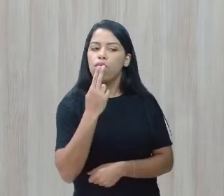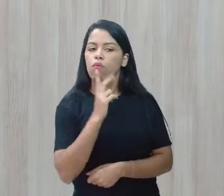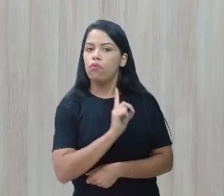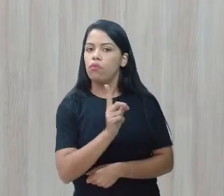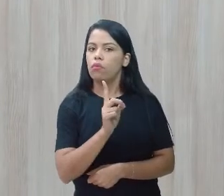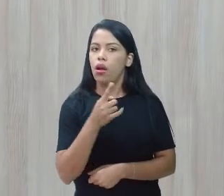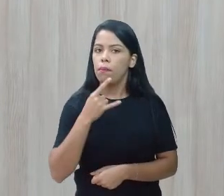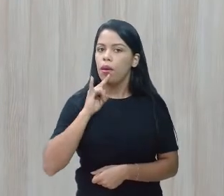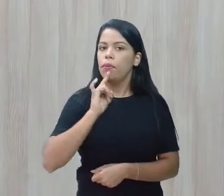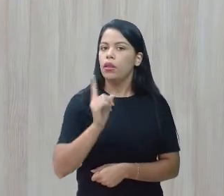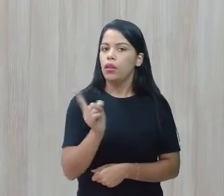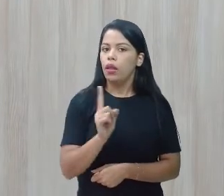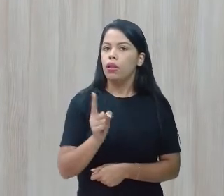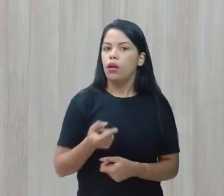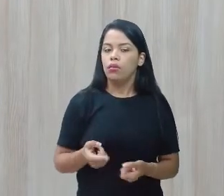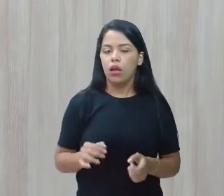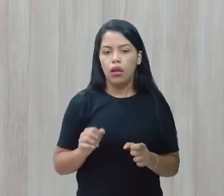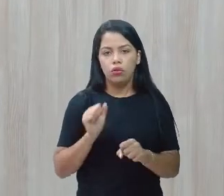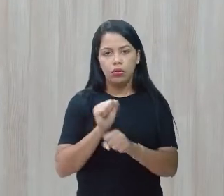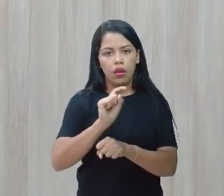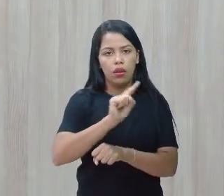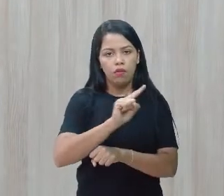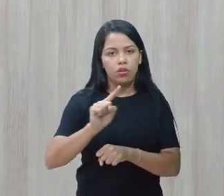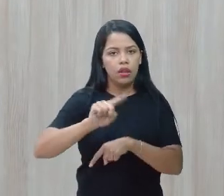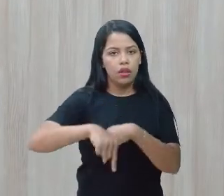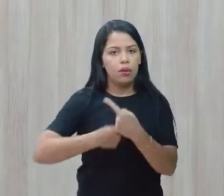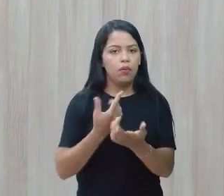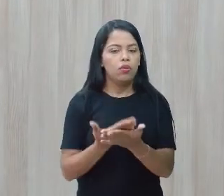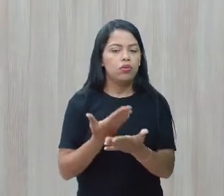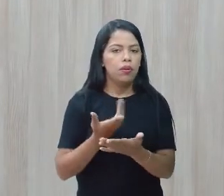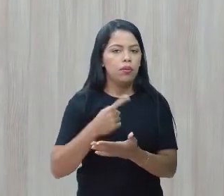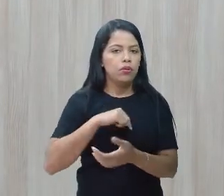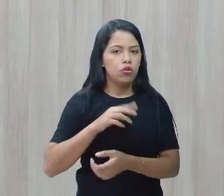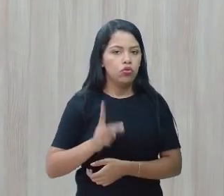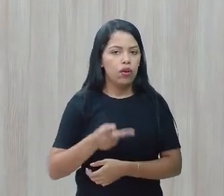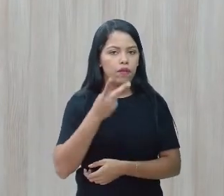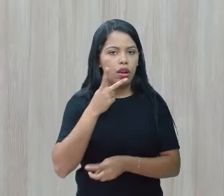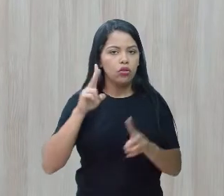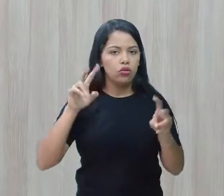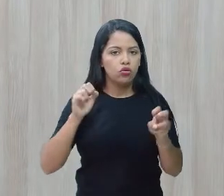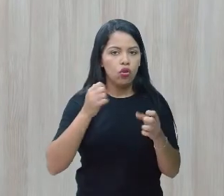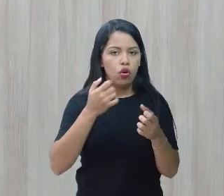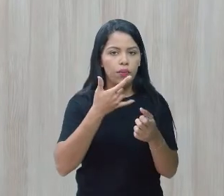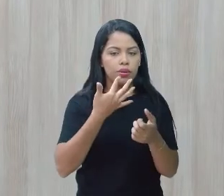às bebidas alcoólicas. E aguardo vocês para a gente continuar falando sobre sangue.